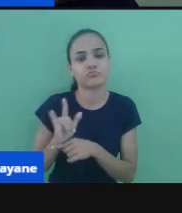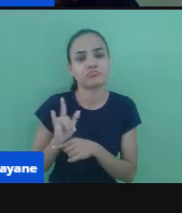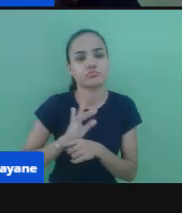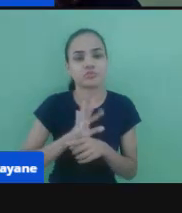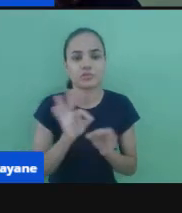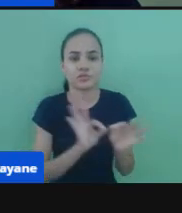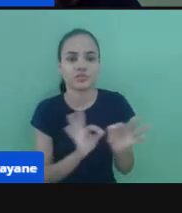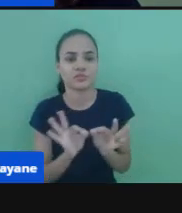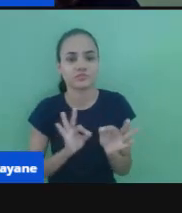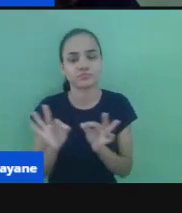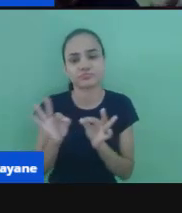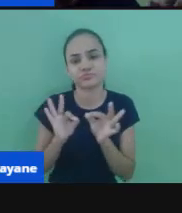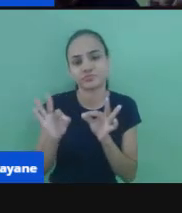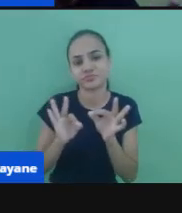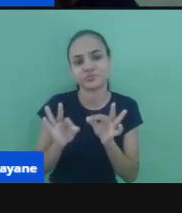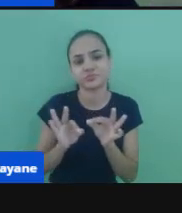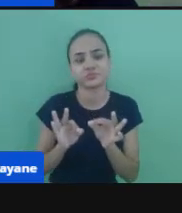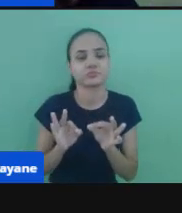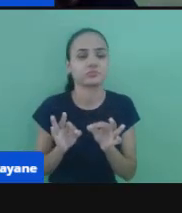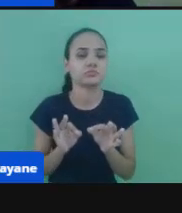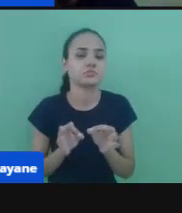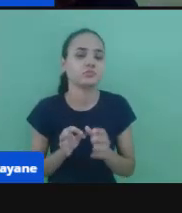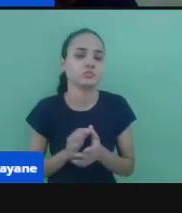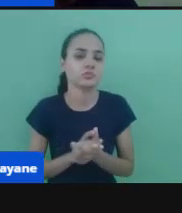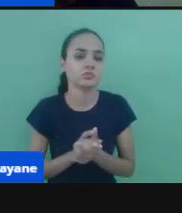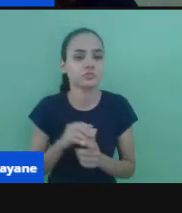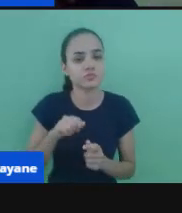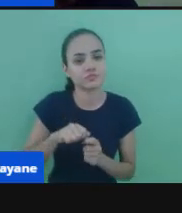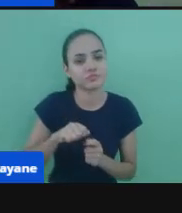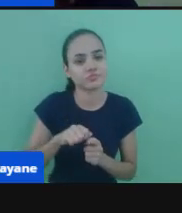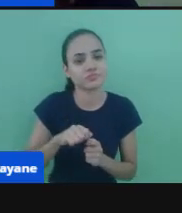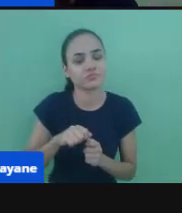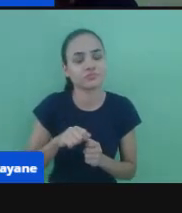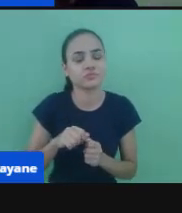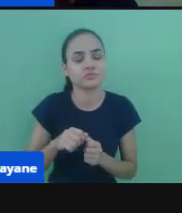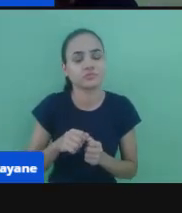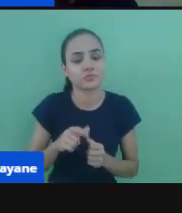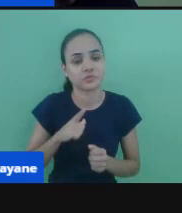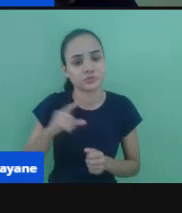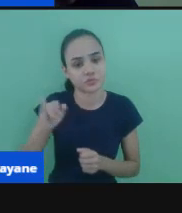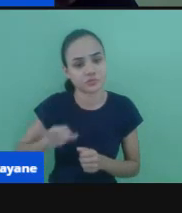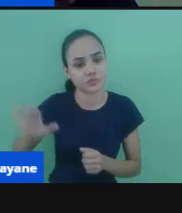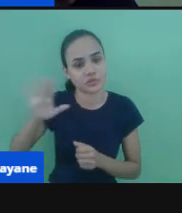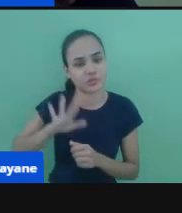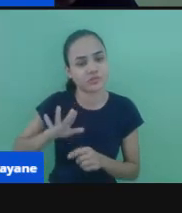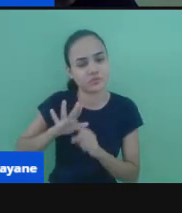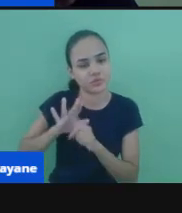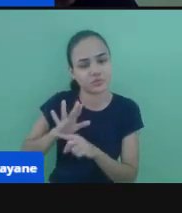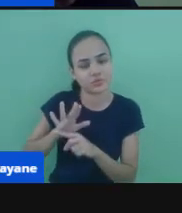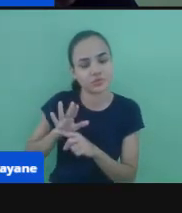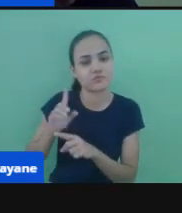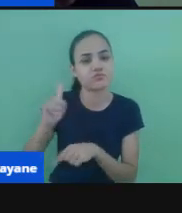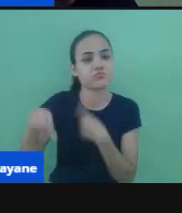Eu tenho uma imagem dele, vou deixar um pouquinho aqui, daí a gente volta a comentar.